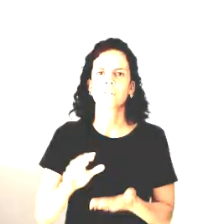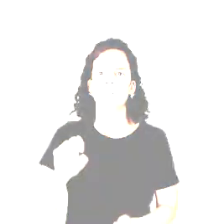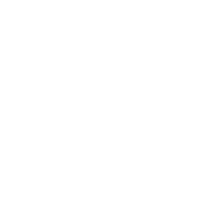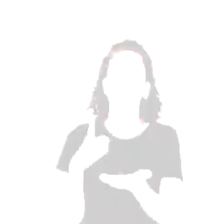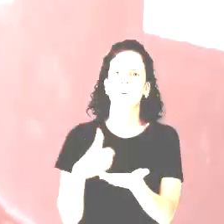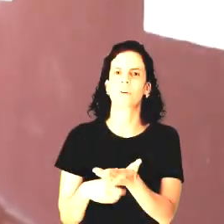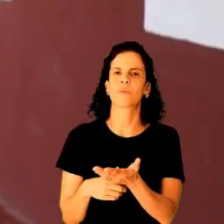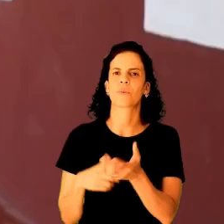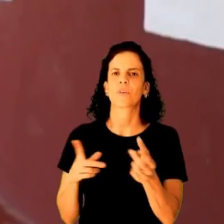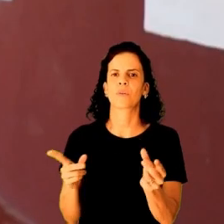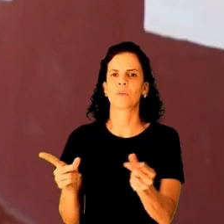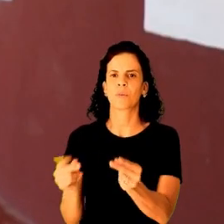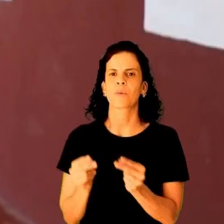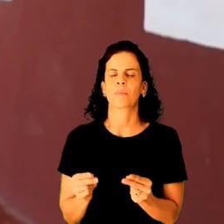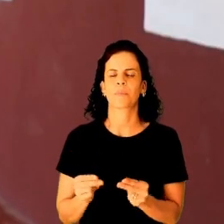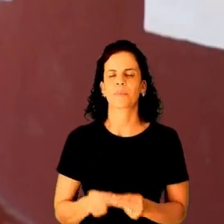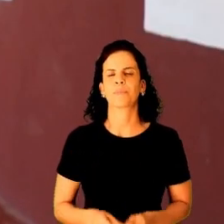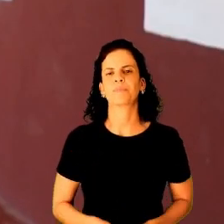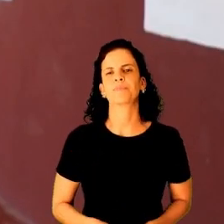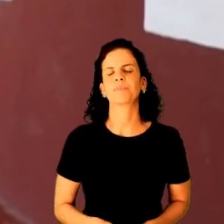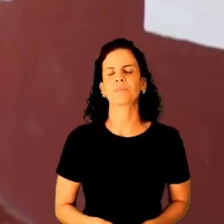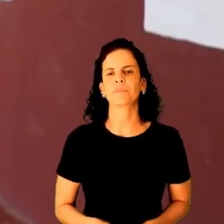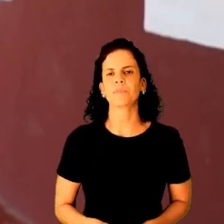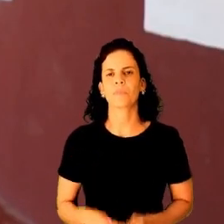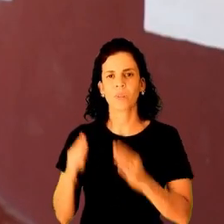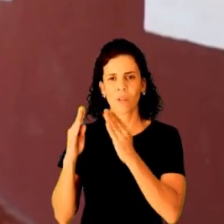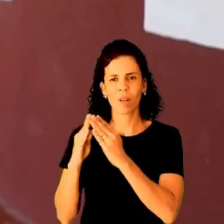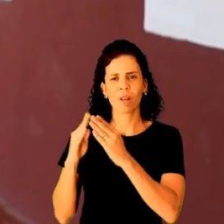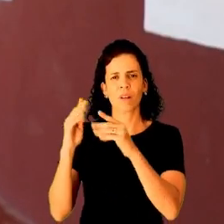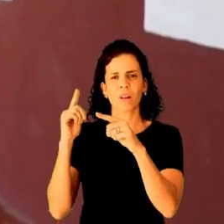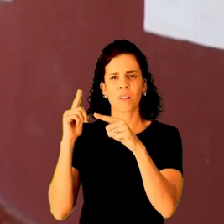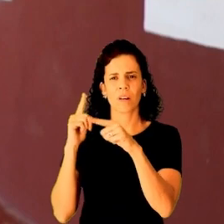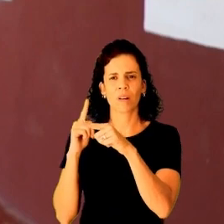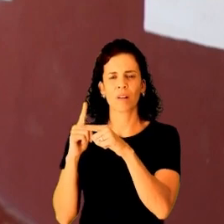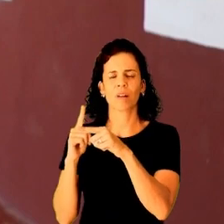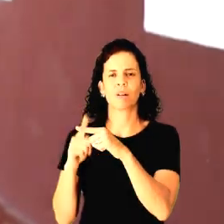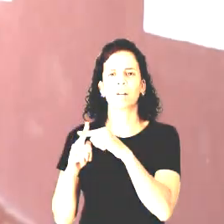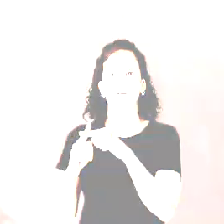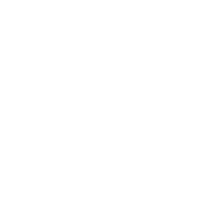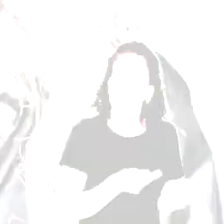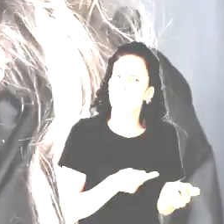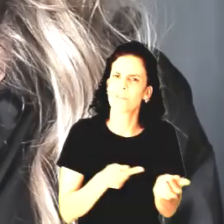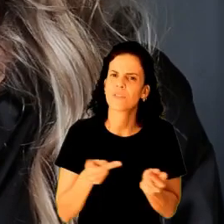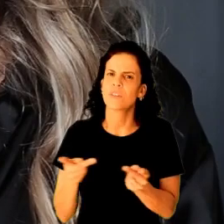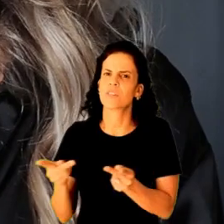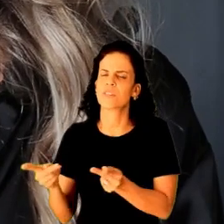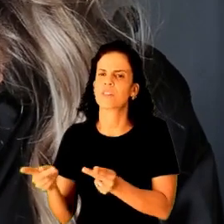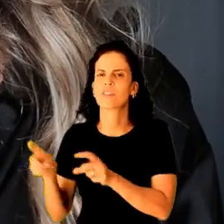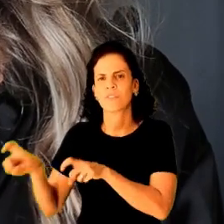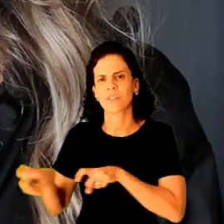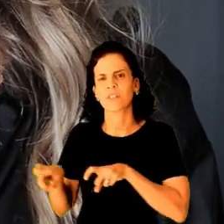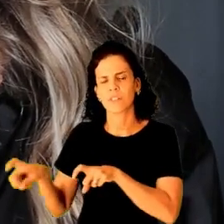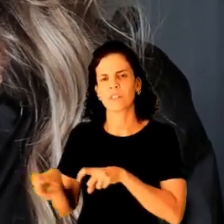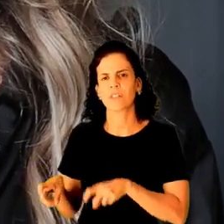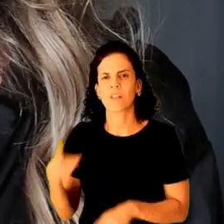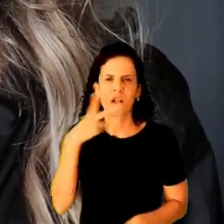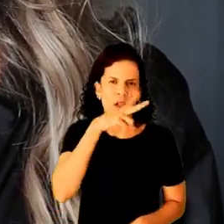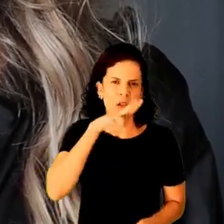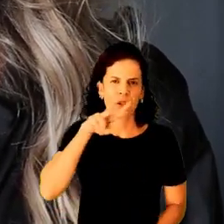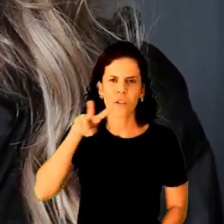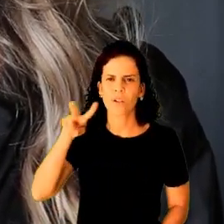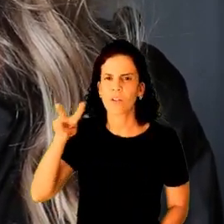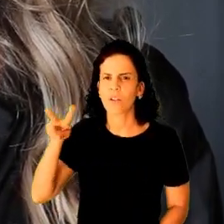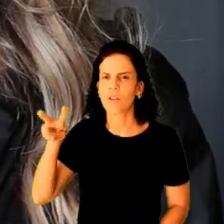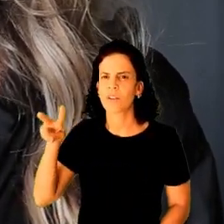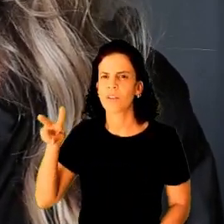sesmaria e essa Capela foi a gente chegou a restaurar essa Capela duas vezes olhei tudo isso e fiquei